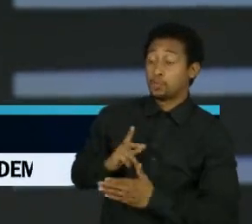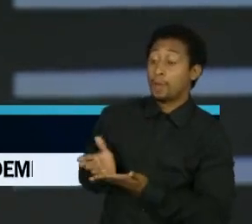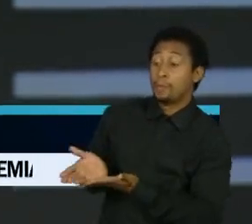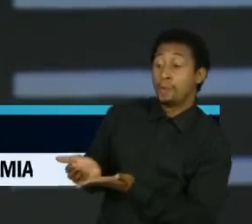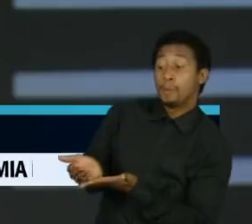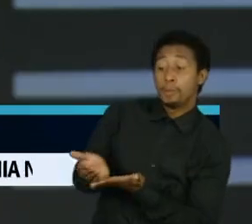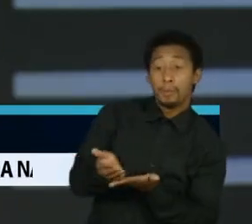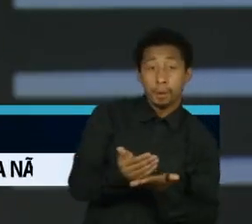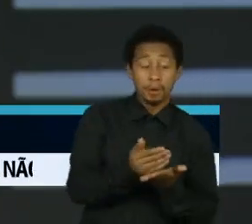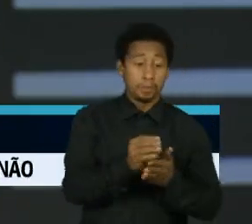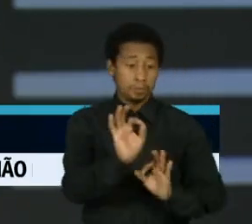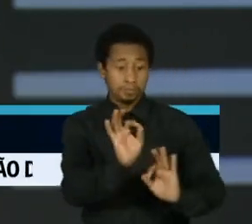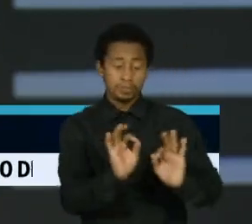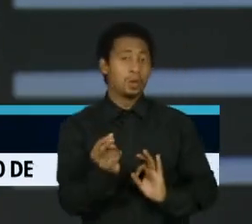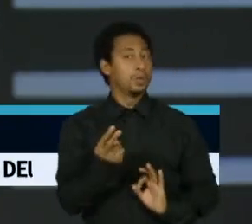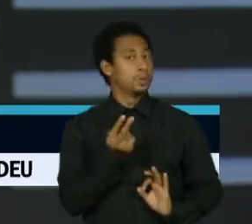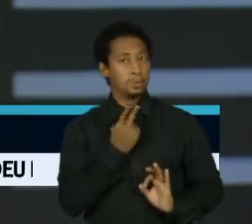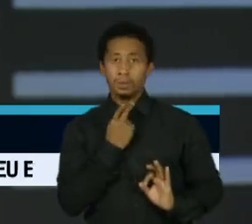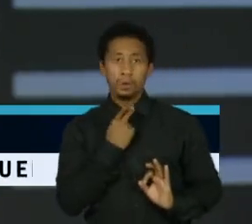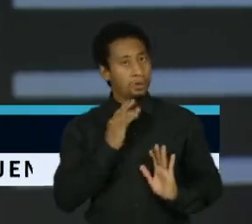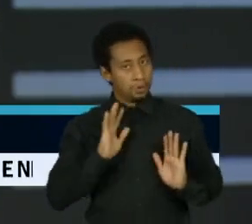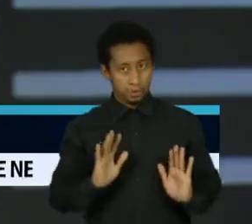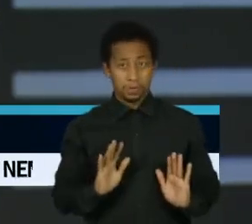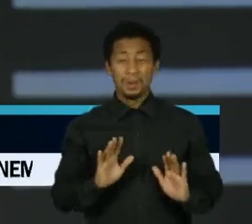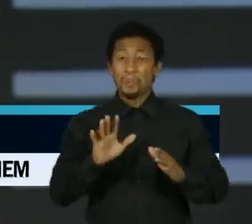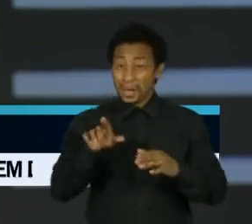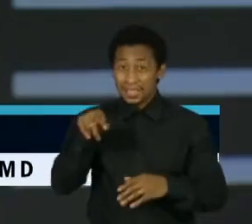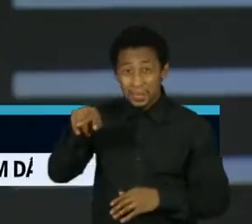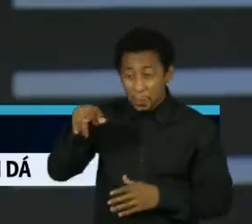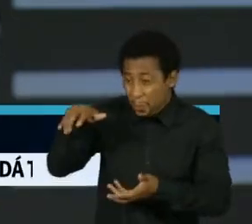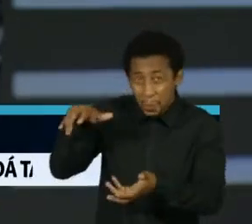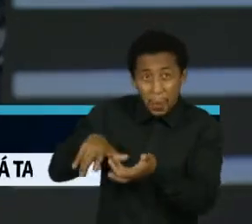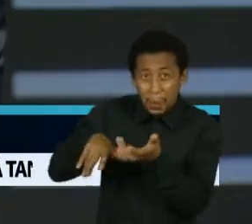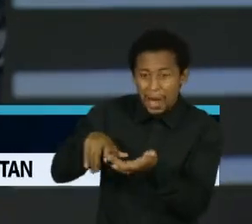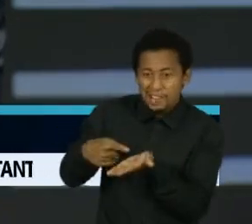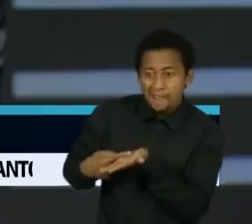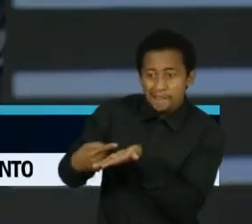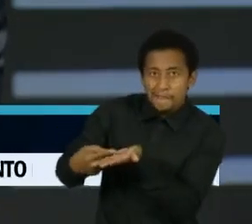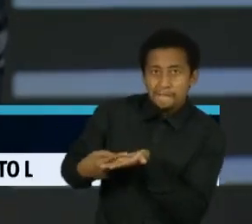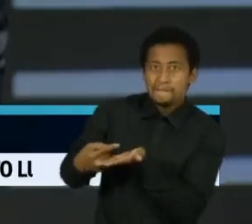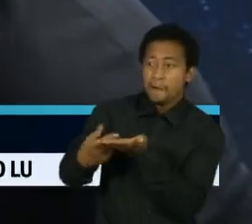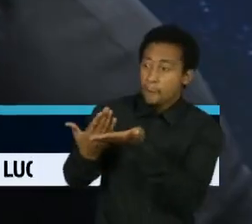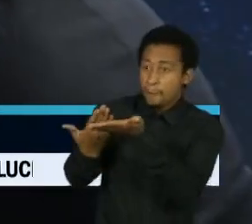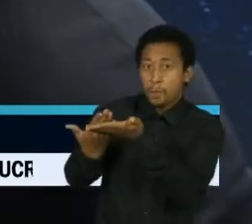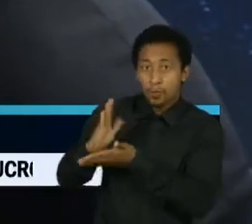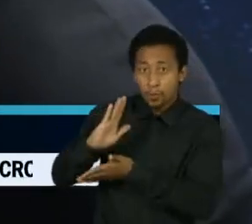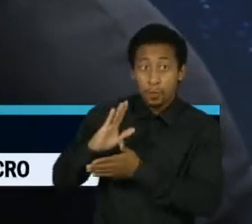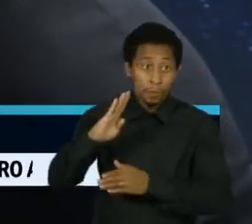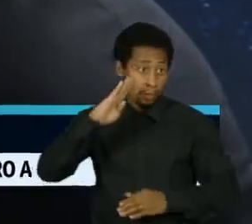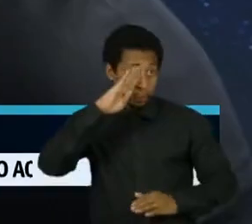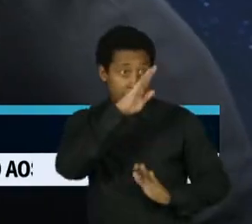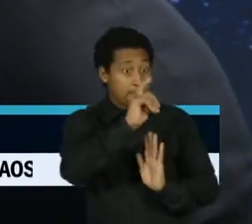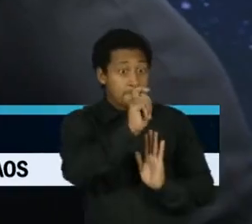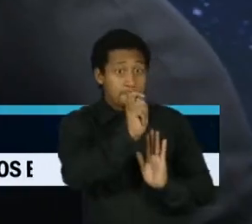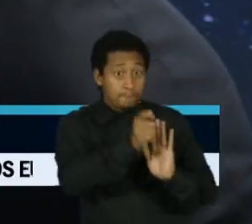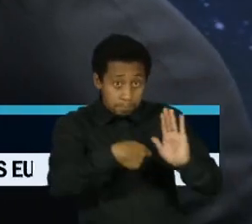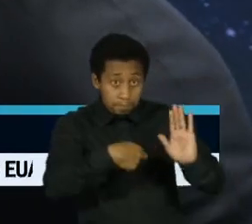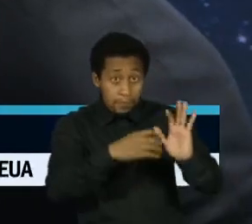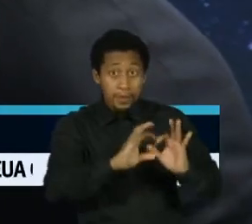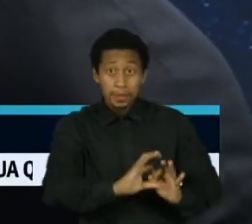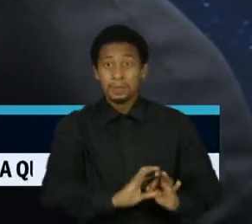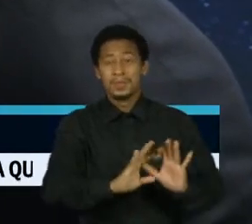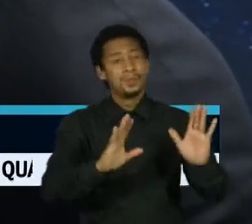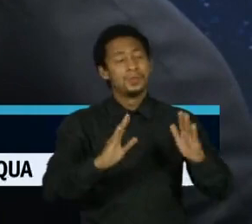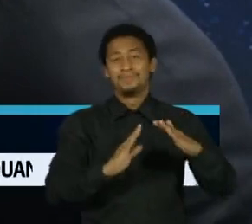o montante que foi aprovado pelo congresso e sancionado pelo presidente extrapola qualquer limite